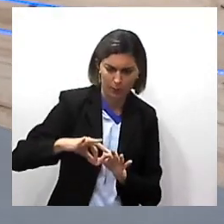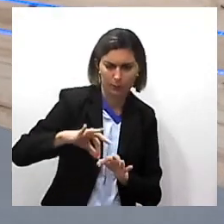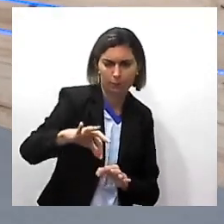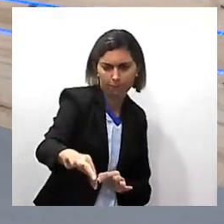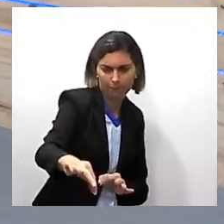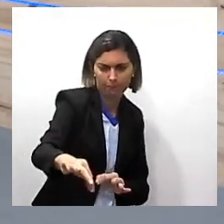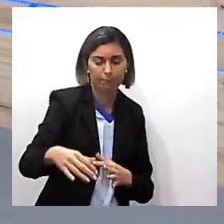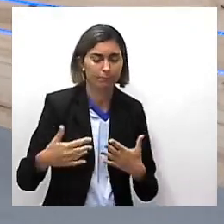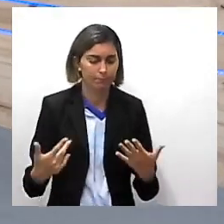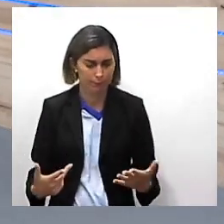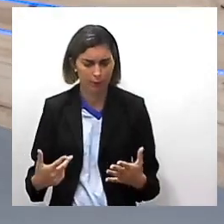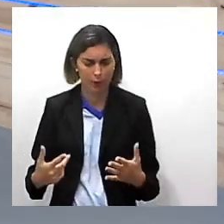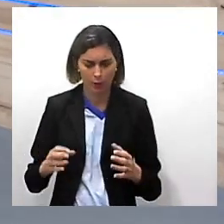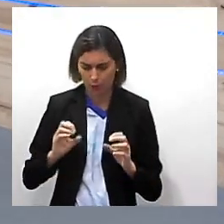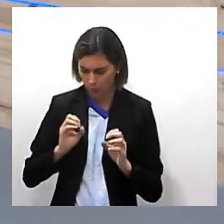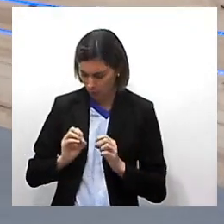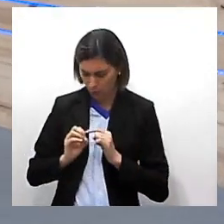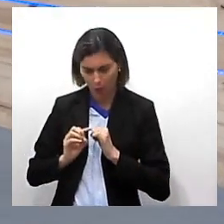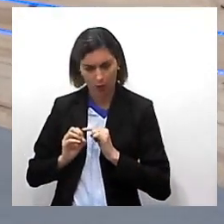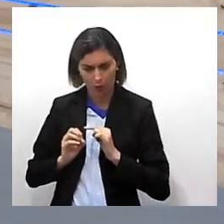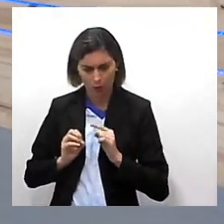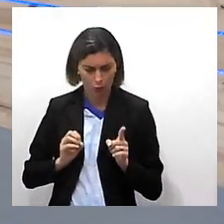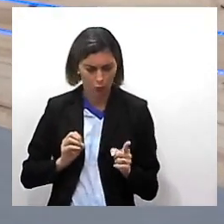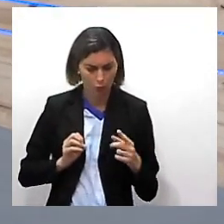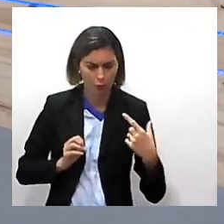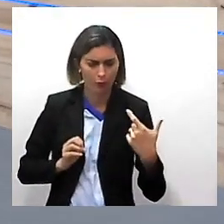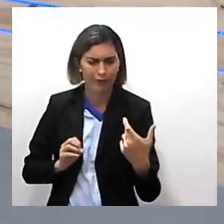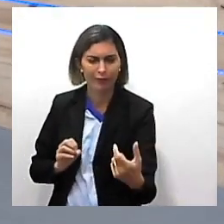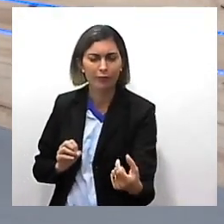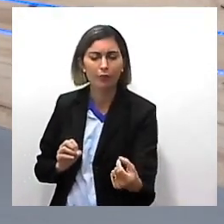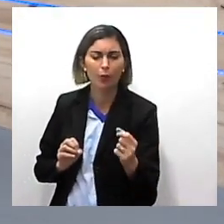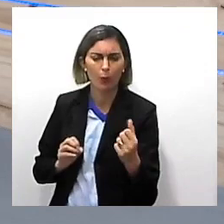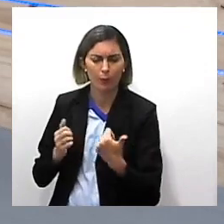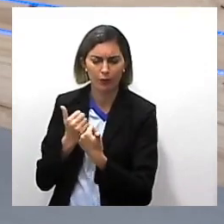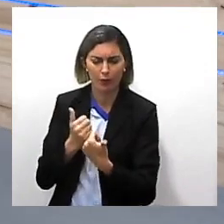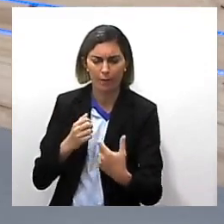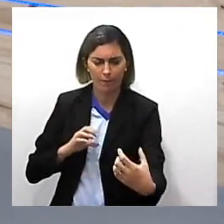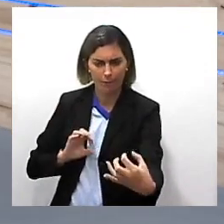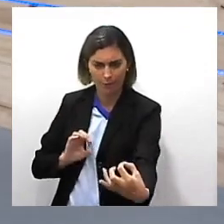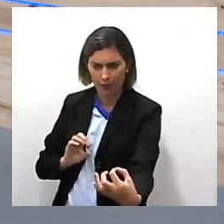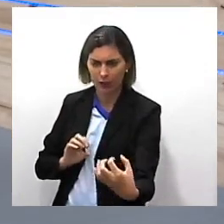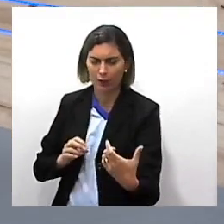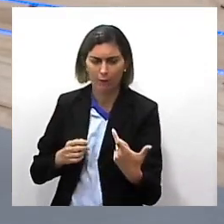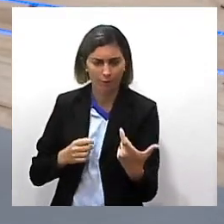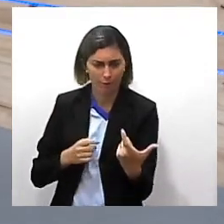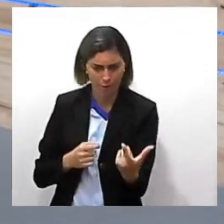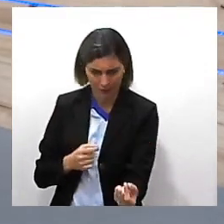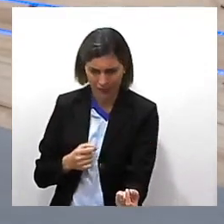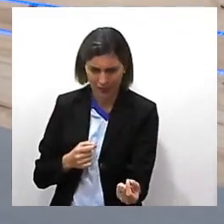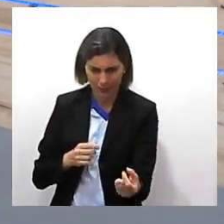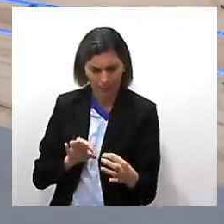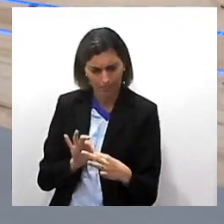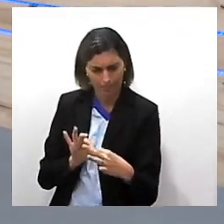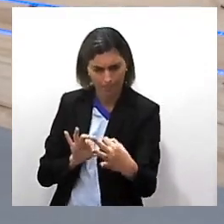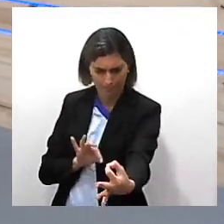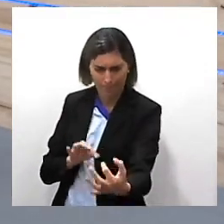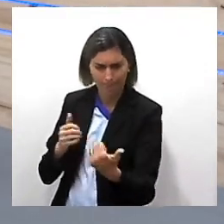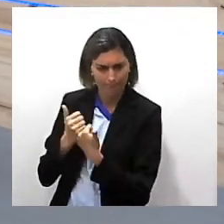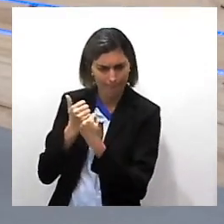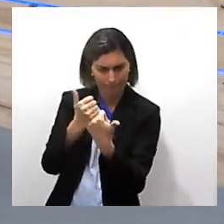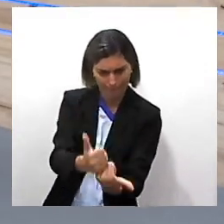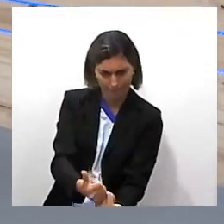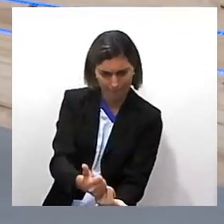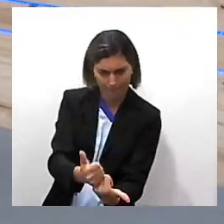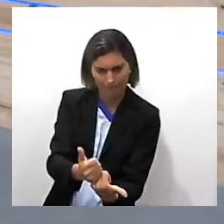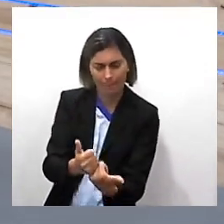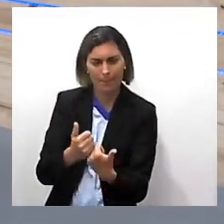Então, Pedrão está na posição 0 e Luizinho está na posição que representa 20 metros à frente. Percebeu a ideia?